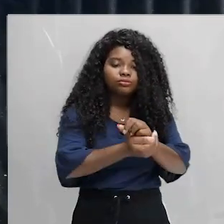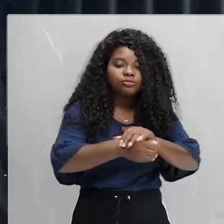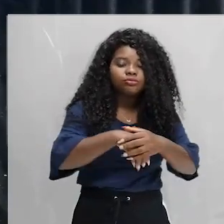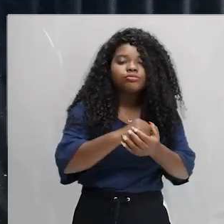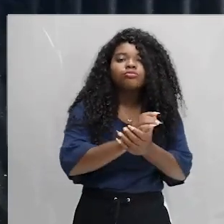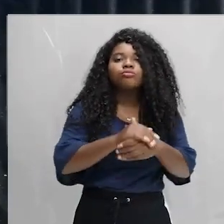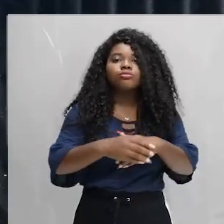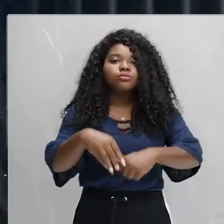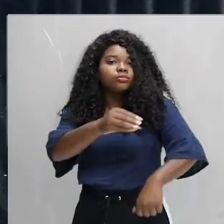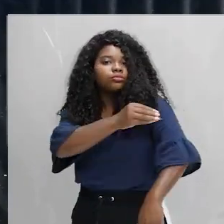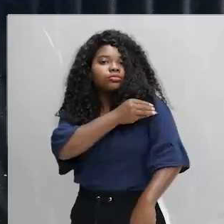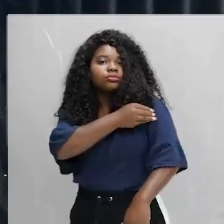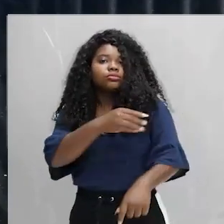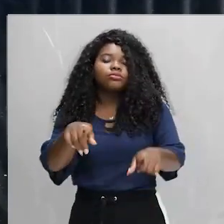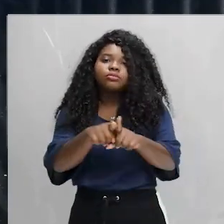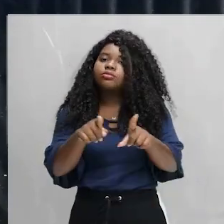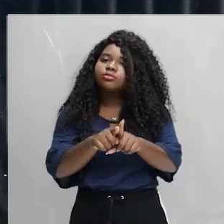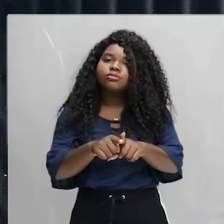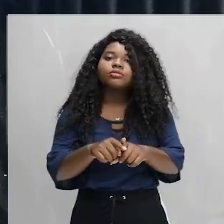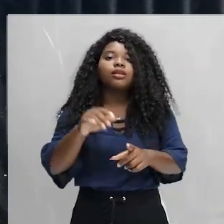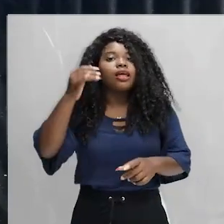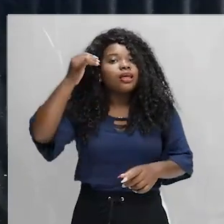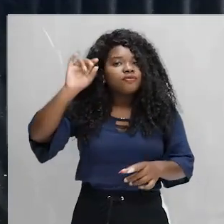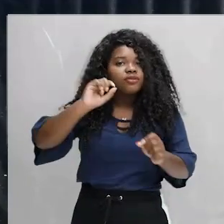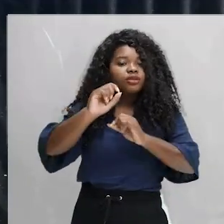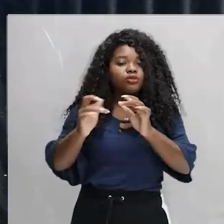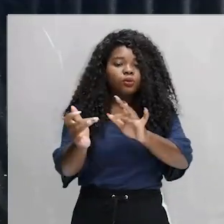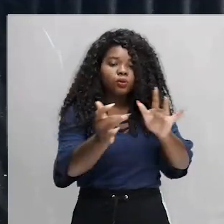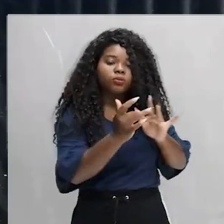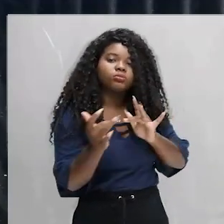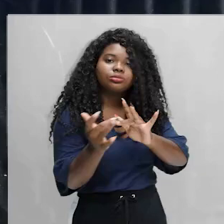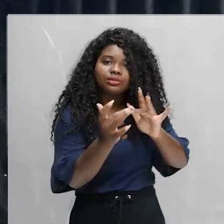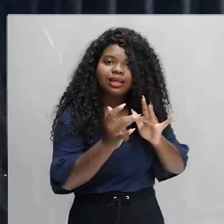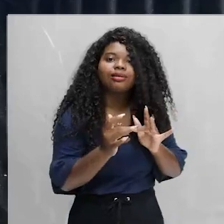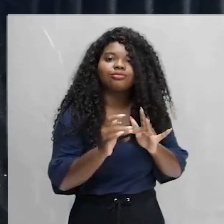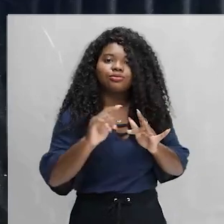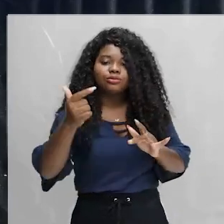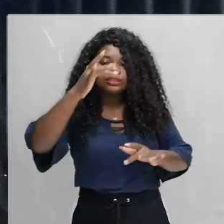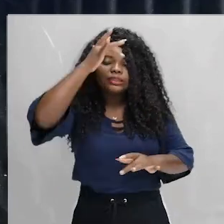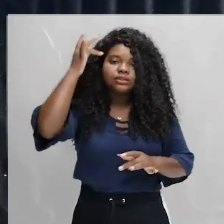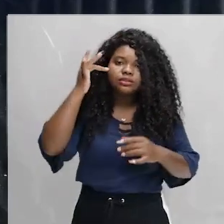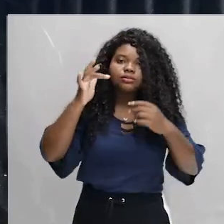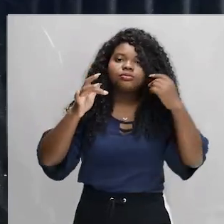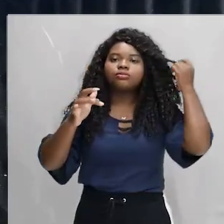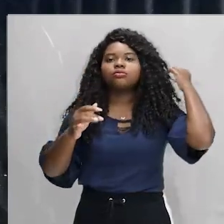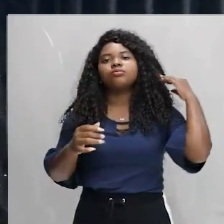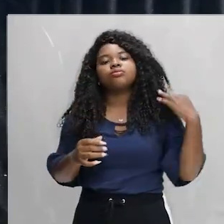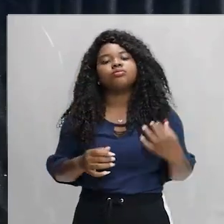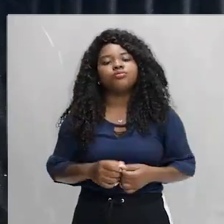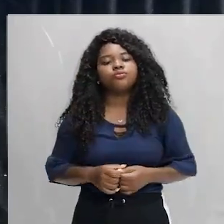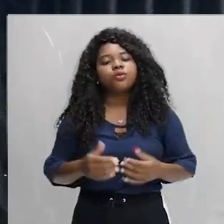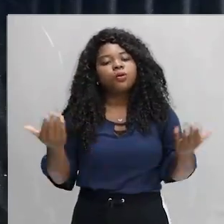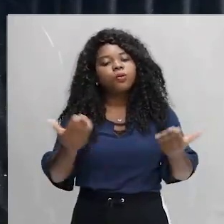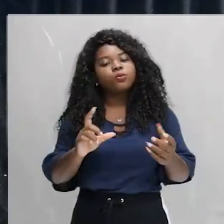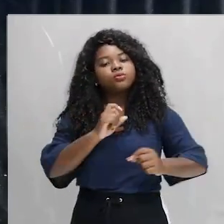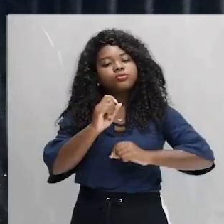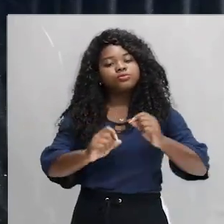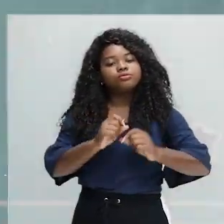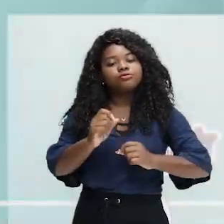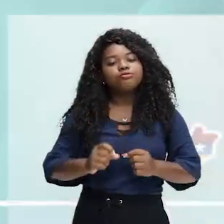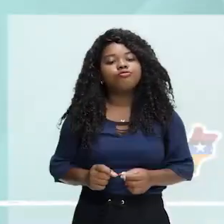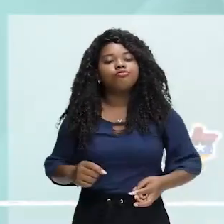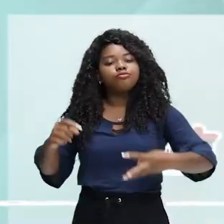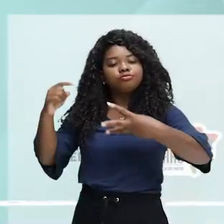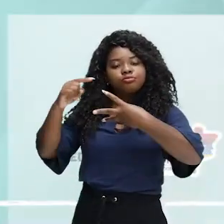e evitando contato mais próximo, tá? Assim nós vamos vencer esse momento tão difícil. Hoje nós vamos trabalhar